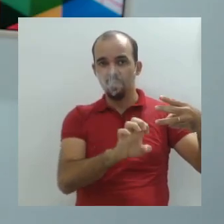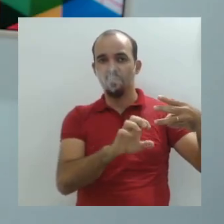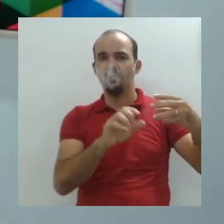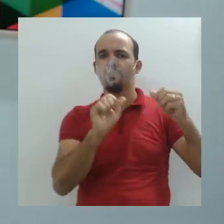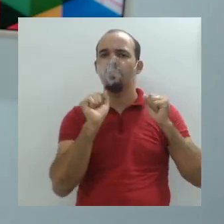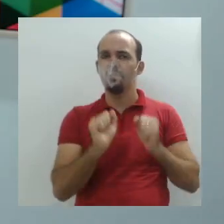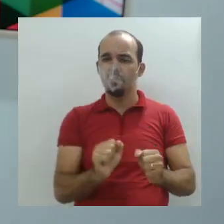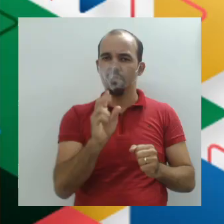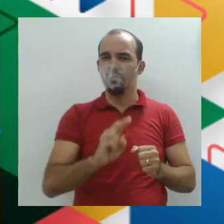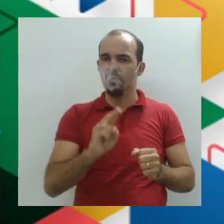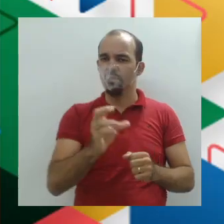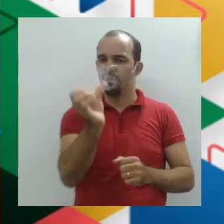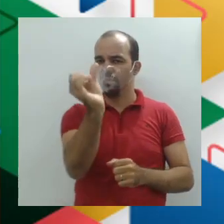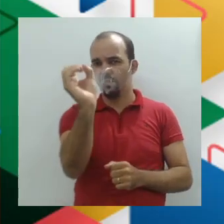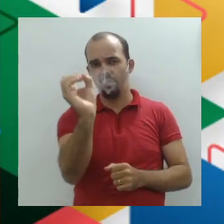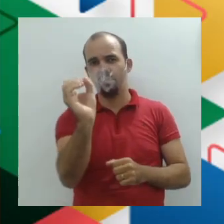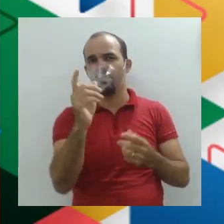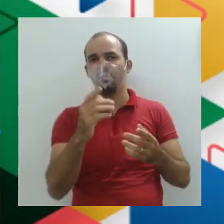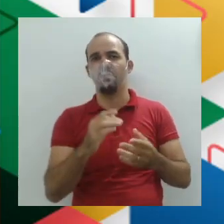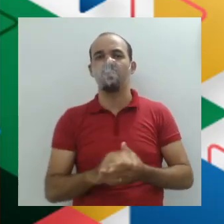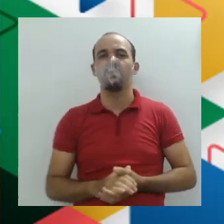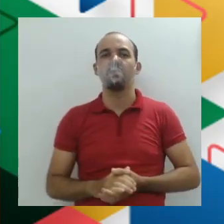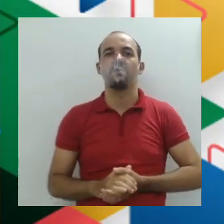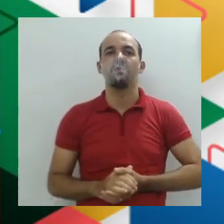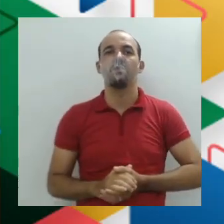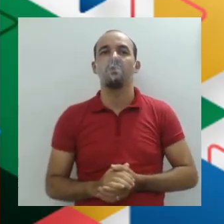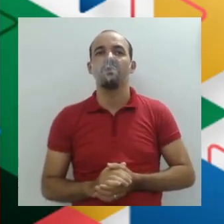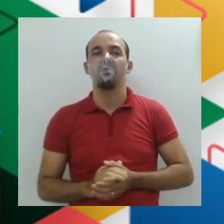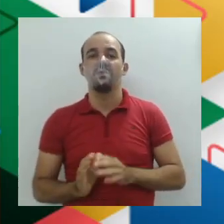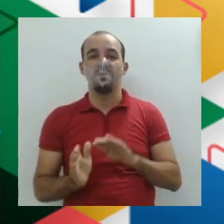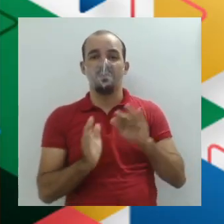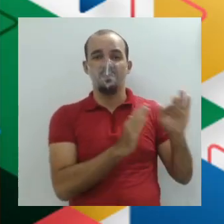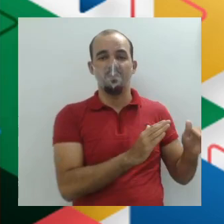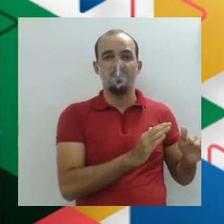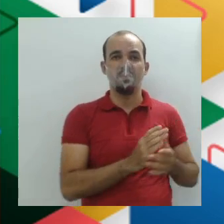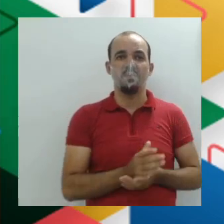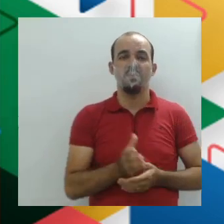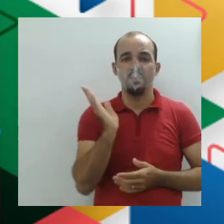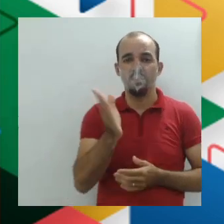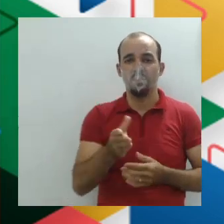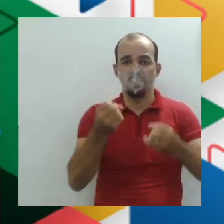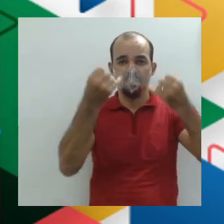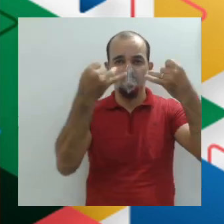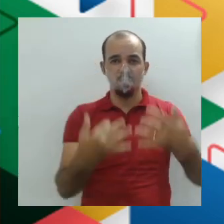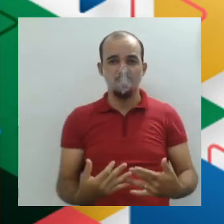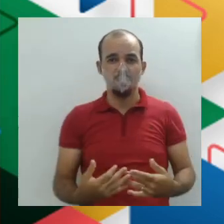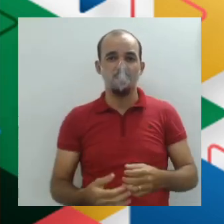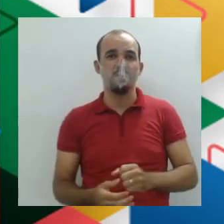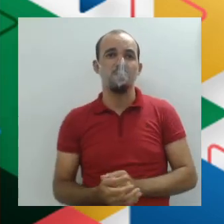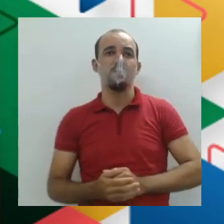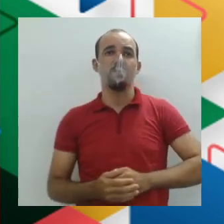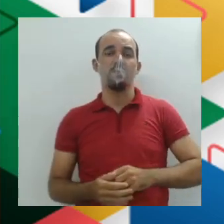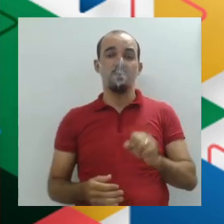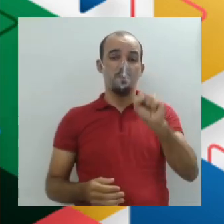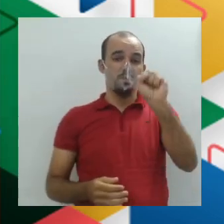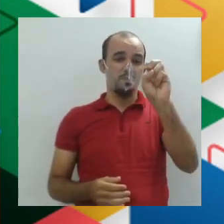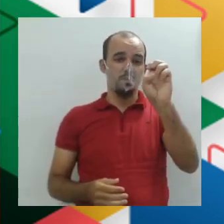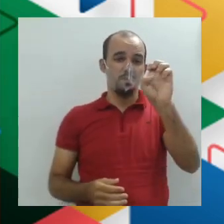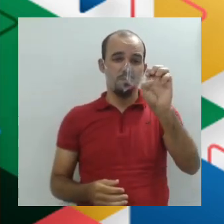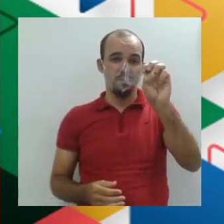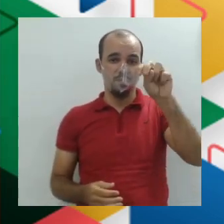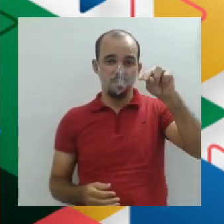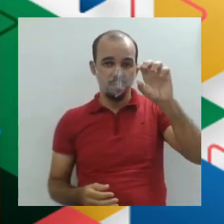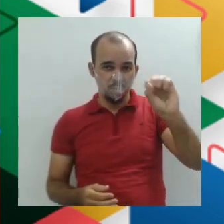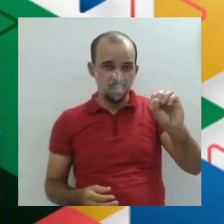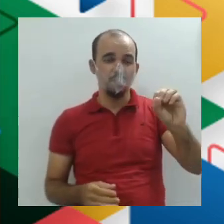beleza? Bora continuar. Tempo é ouro. Como eu disse para vocês, ó, o seno de um ângulo agudo é igual